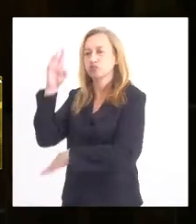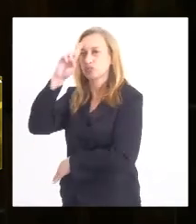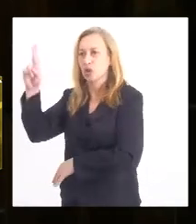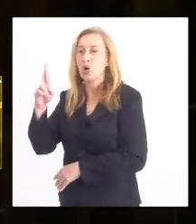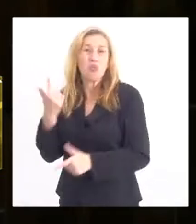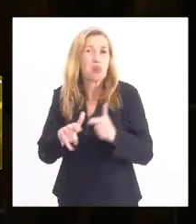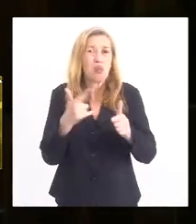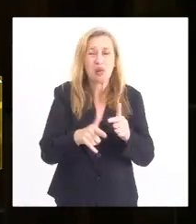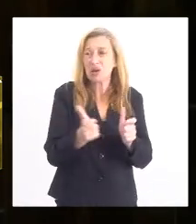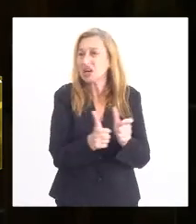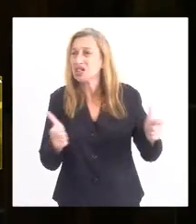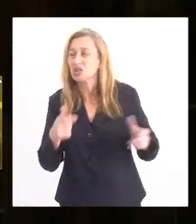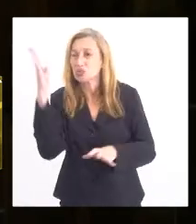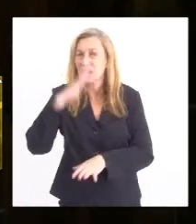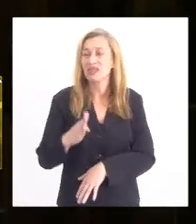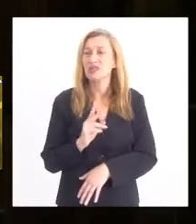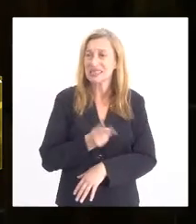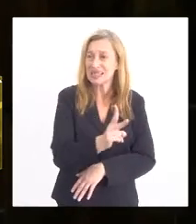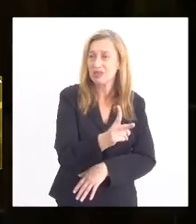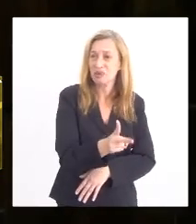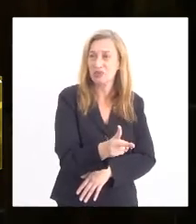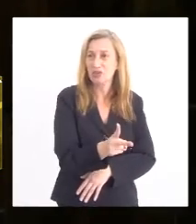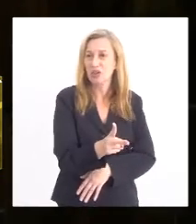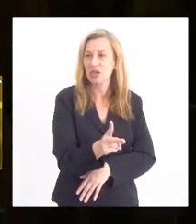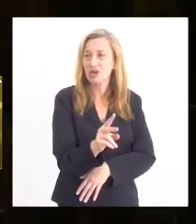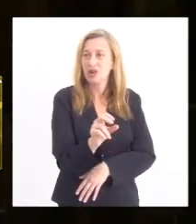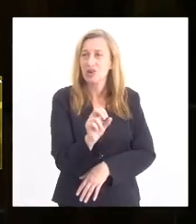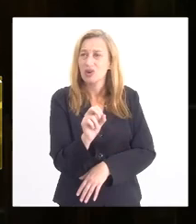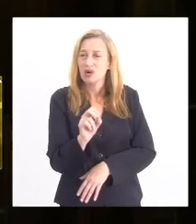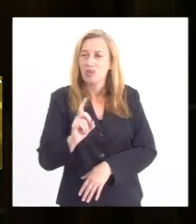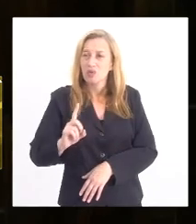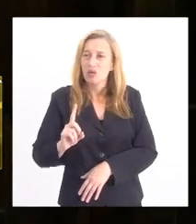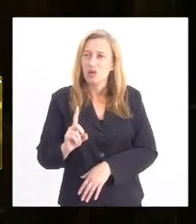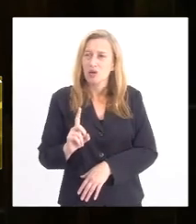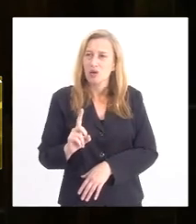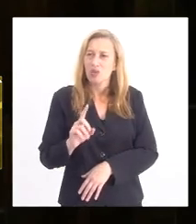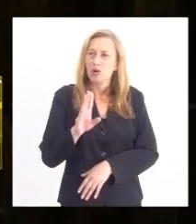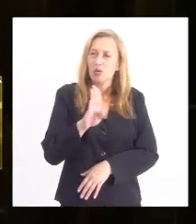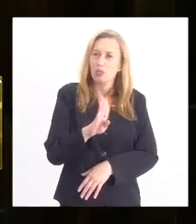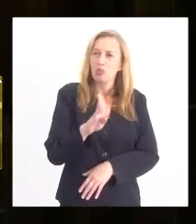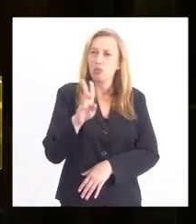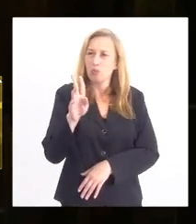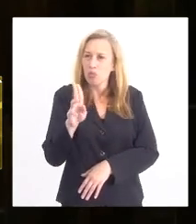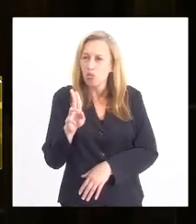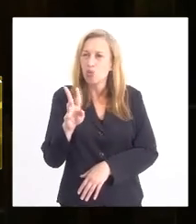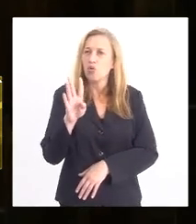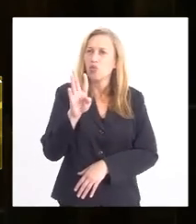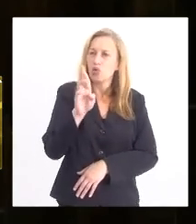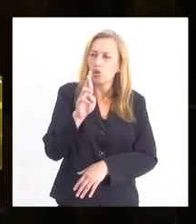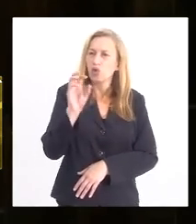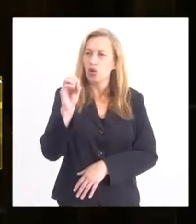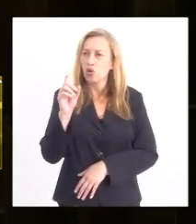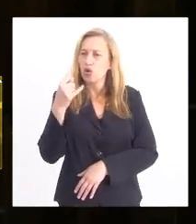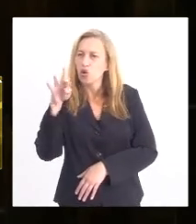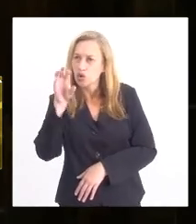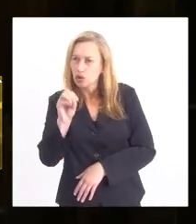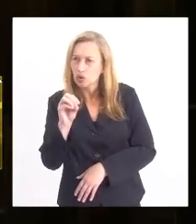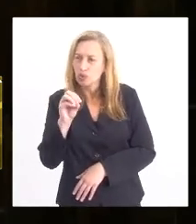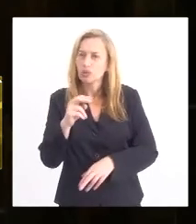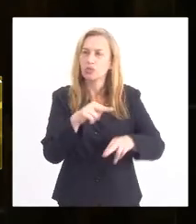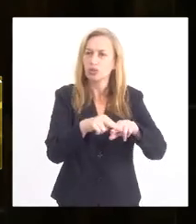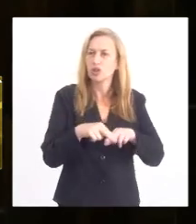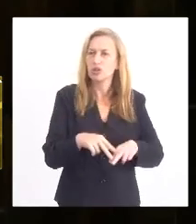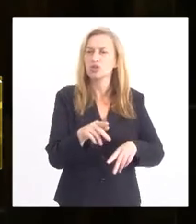do Brasil sempre foi uma bactéria chamada buracos é para isso o governo